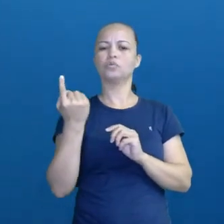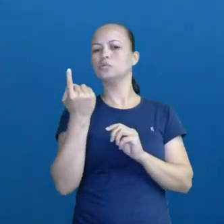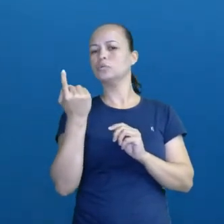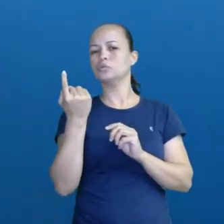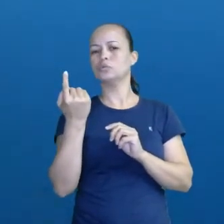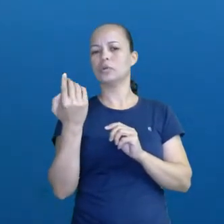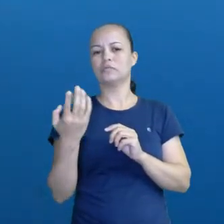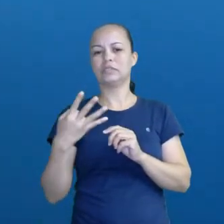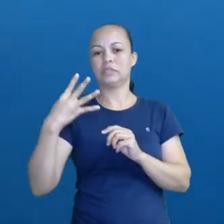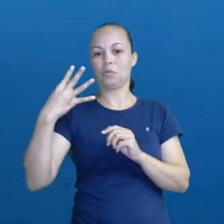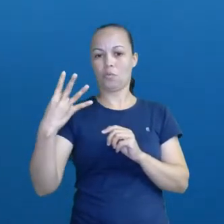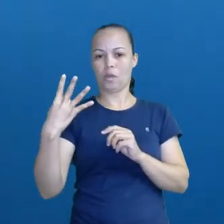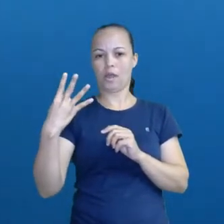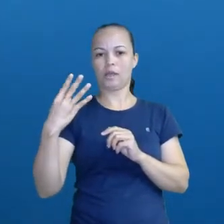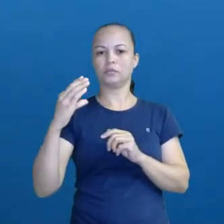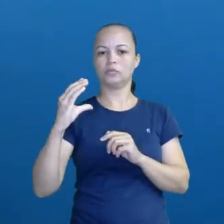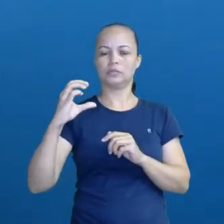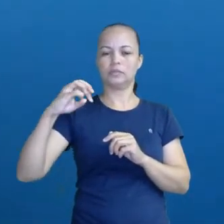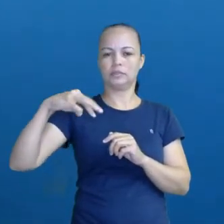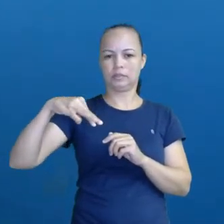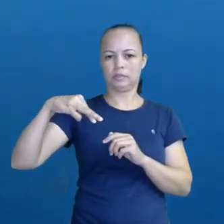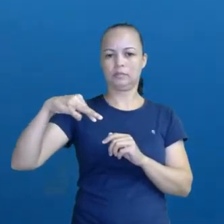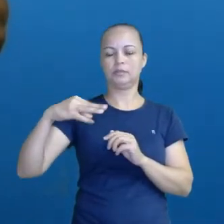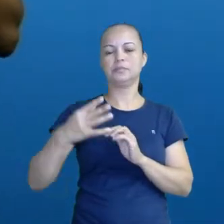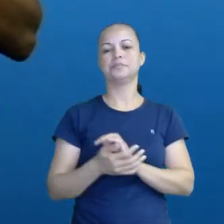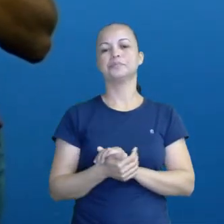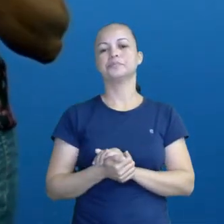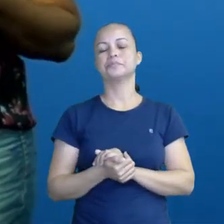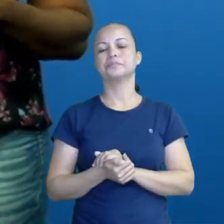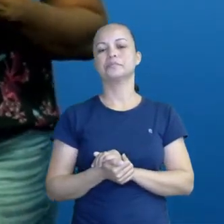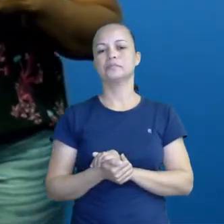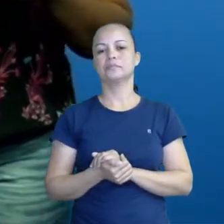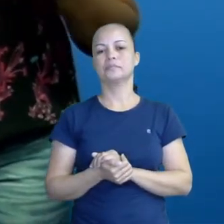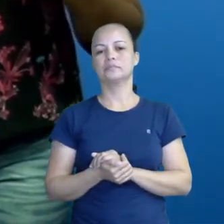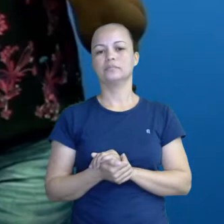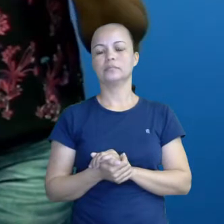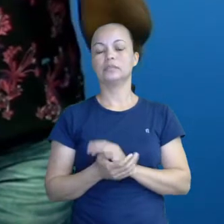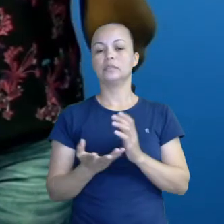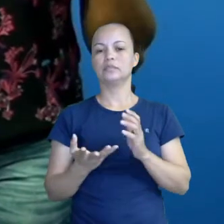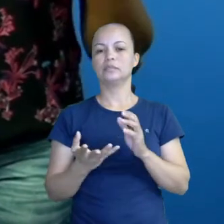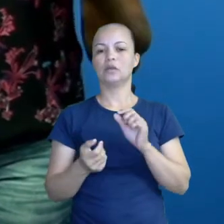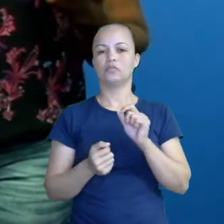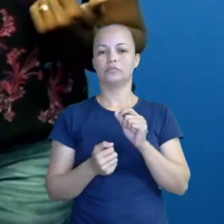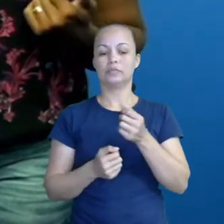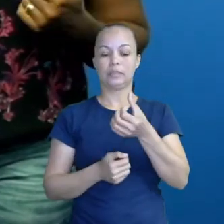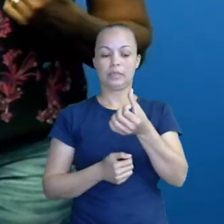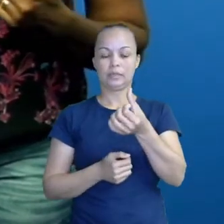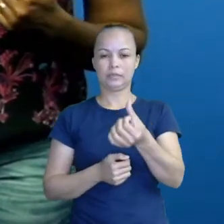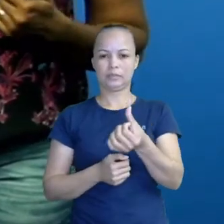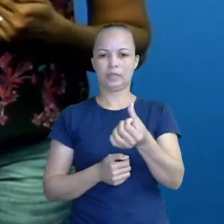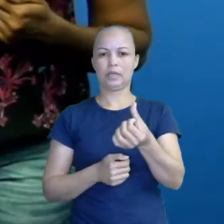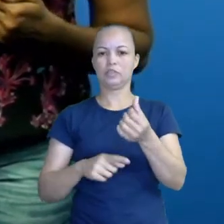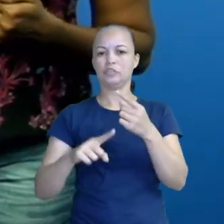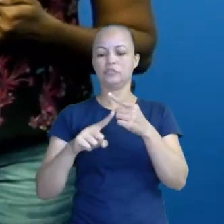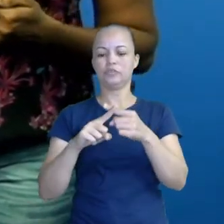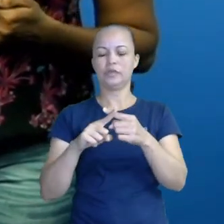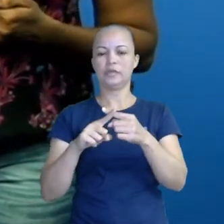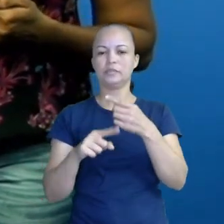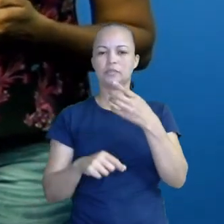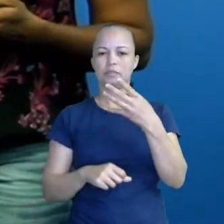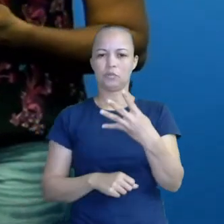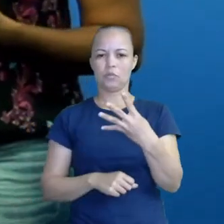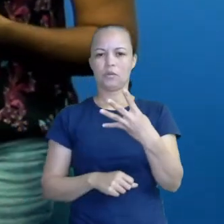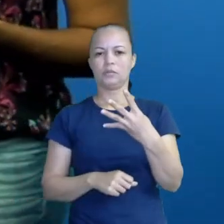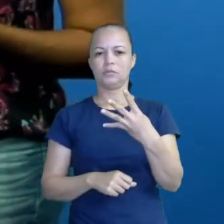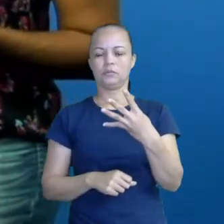do meu retângulo 4cm Então você vai pegar a 6 x